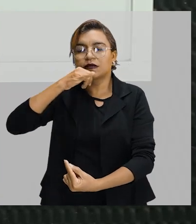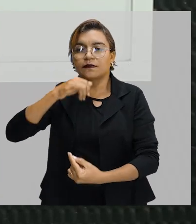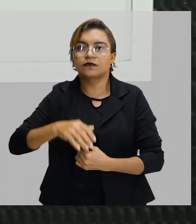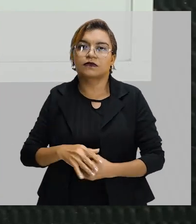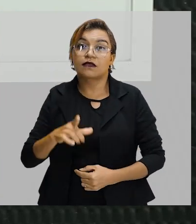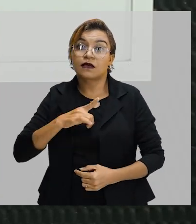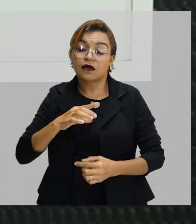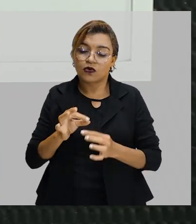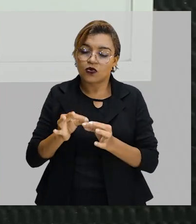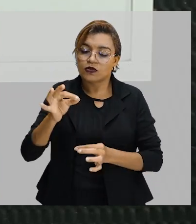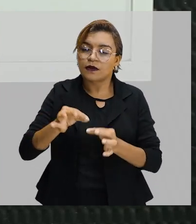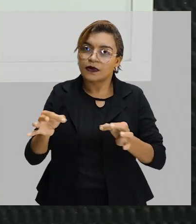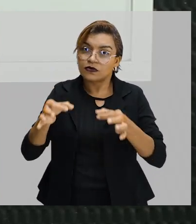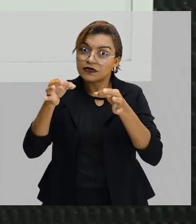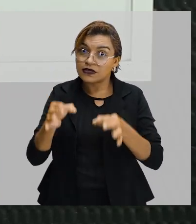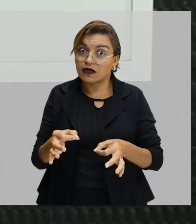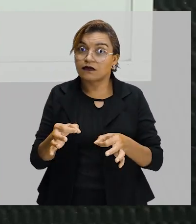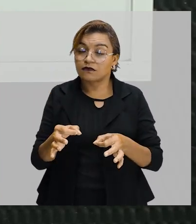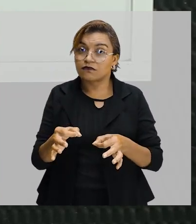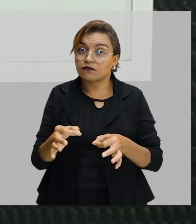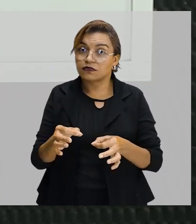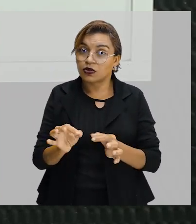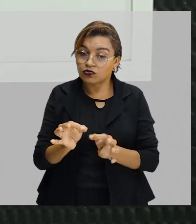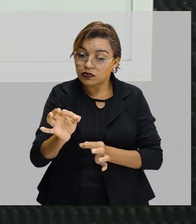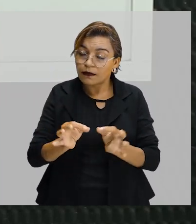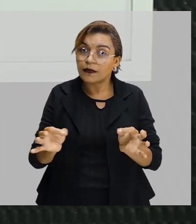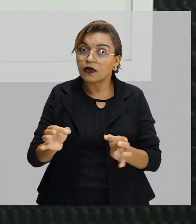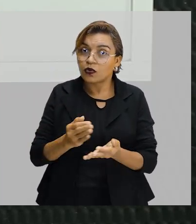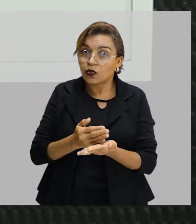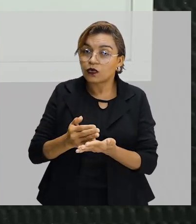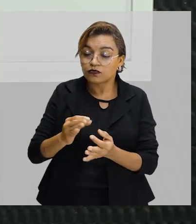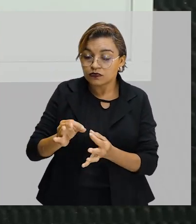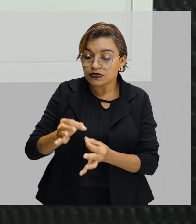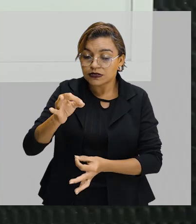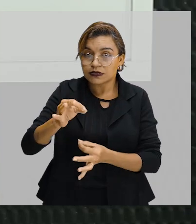tem o seu tamanho original, né, o seu tamanho inicial.